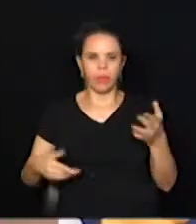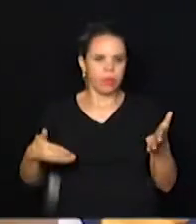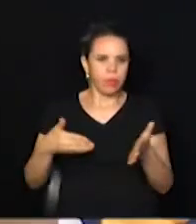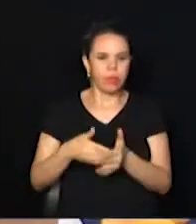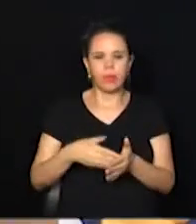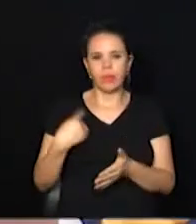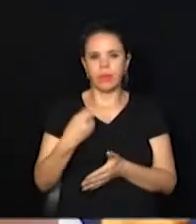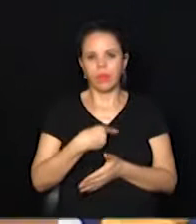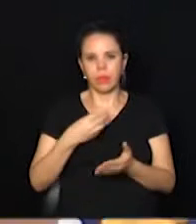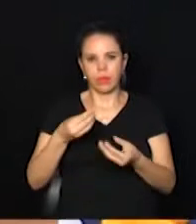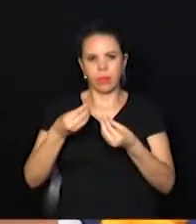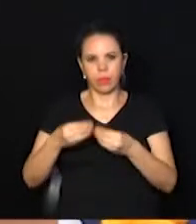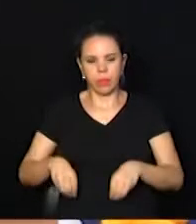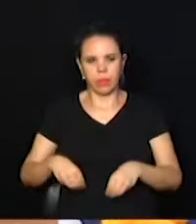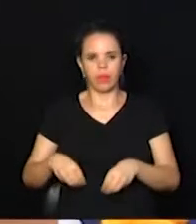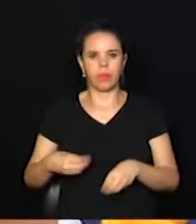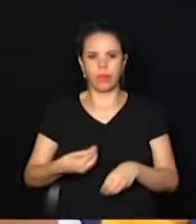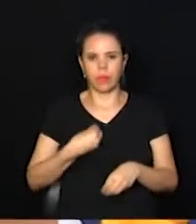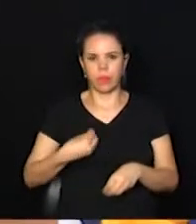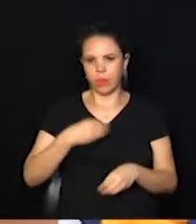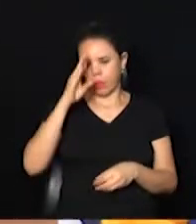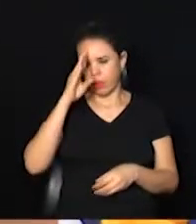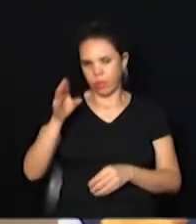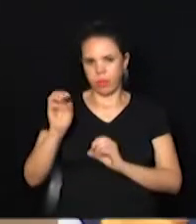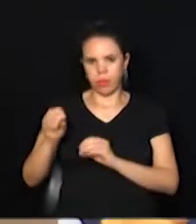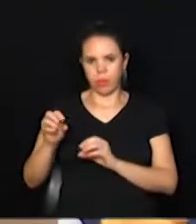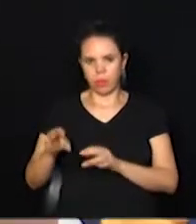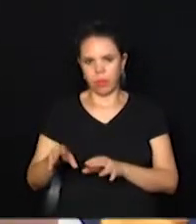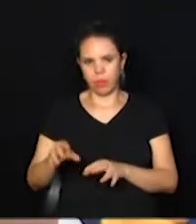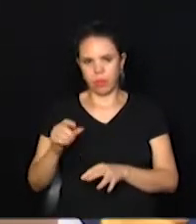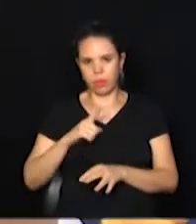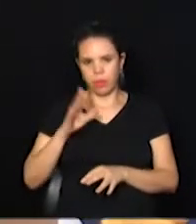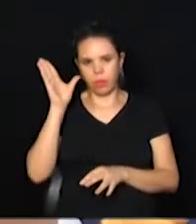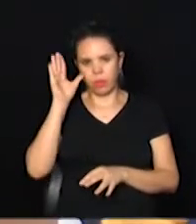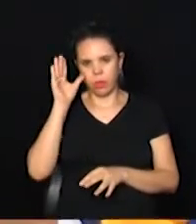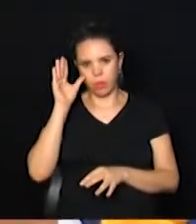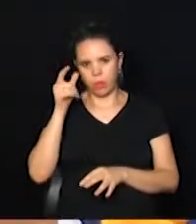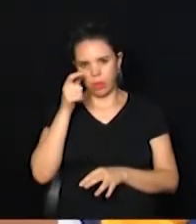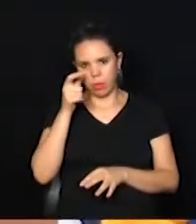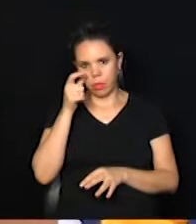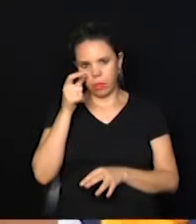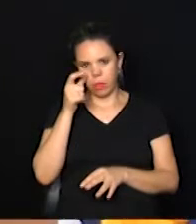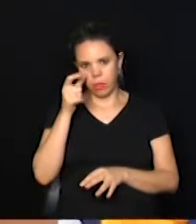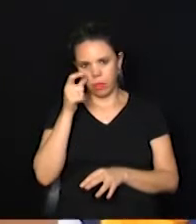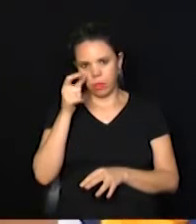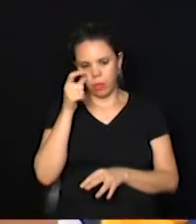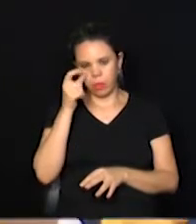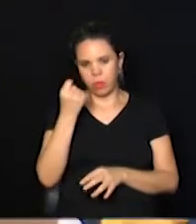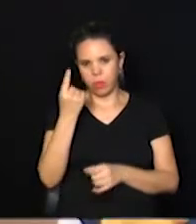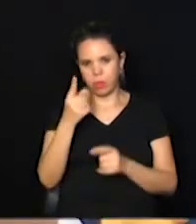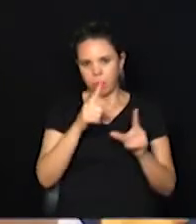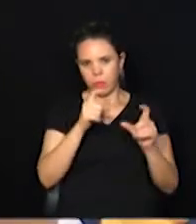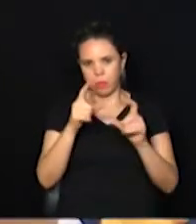caminho. Esse ensinamento é fundamental. Quem tiver curiosidade de olhar algumas daquelas